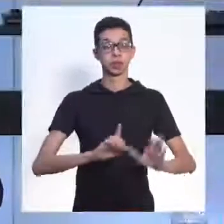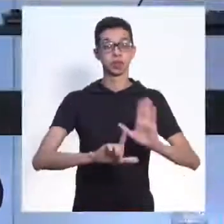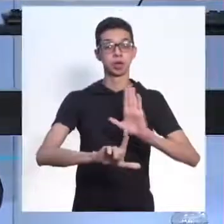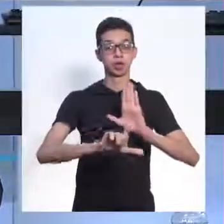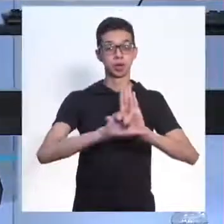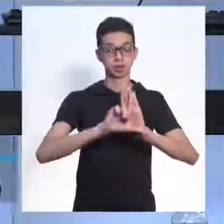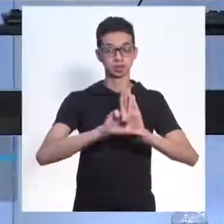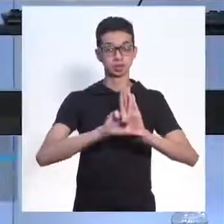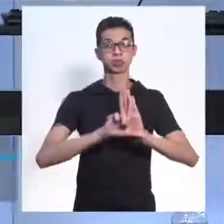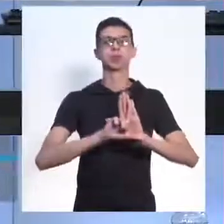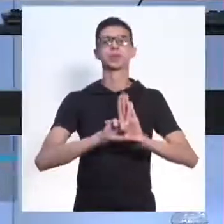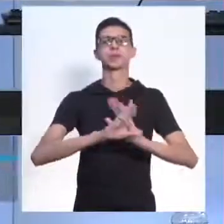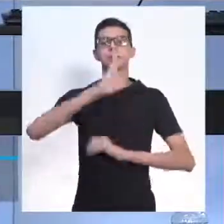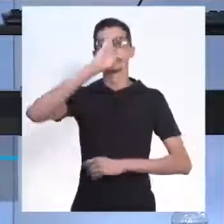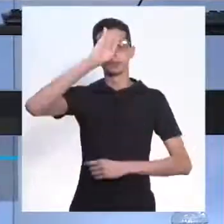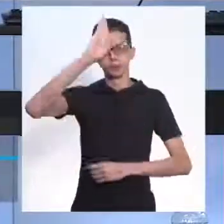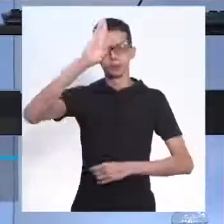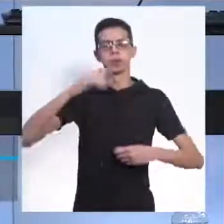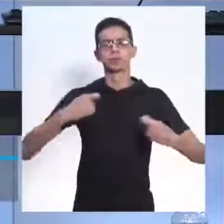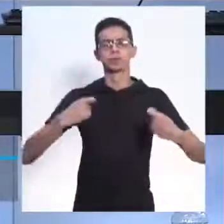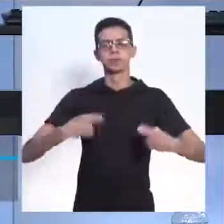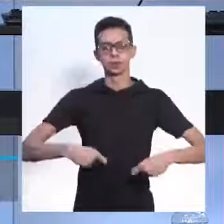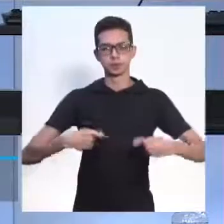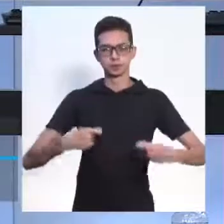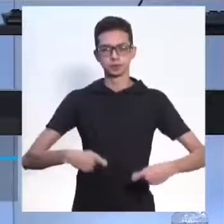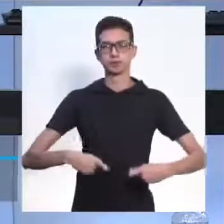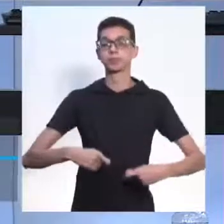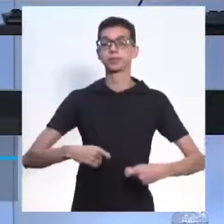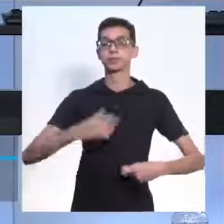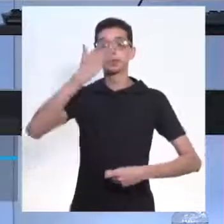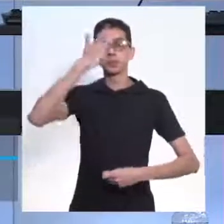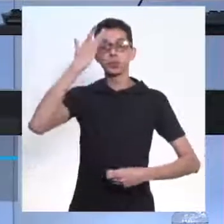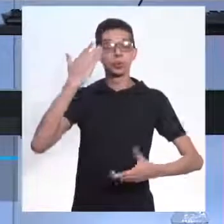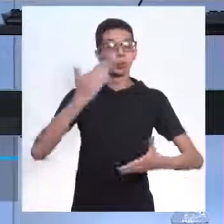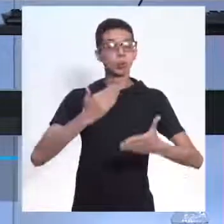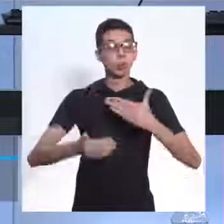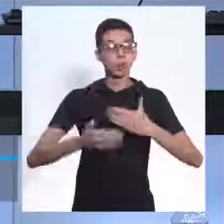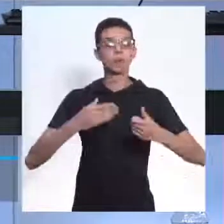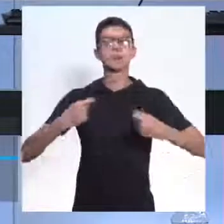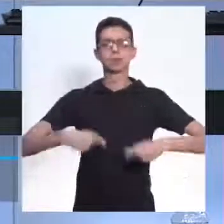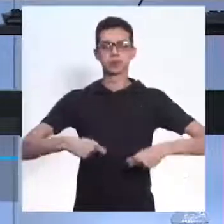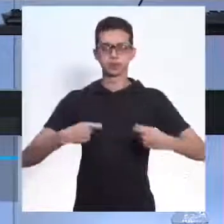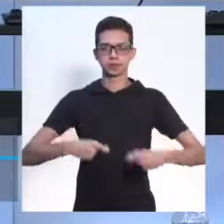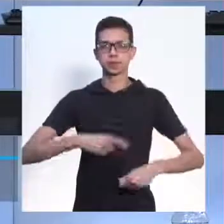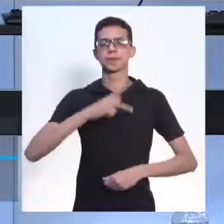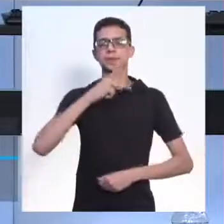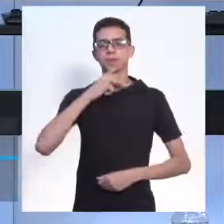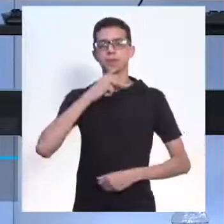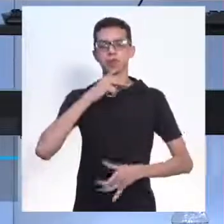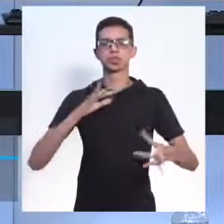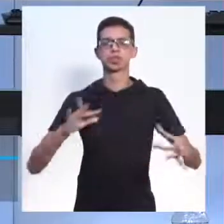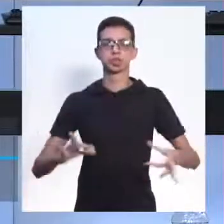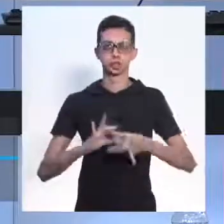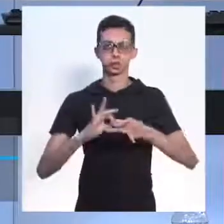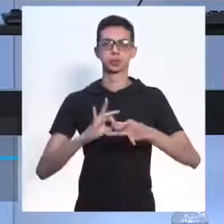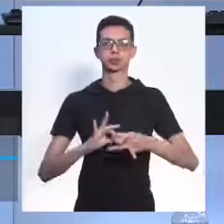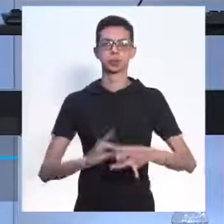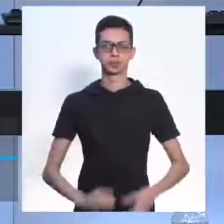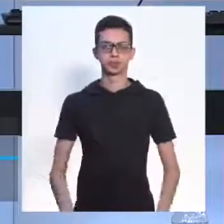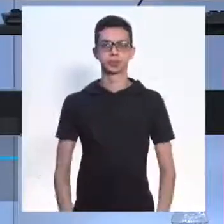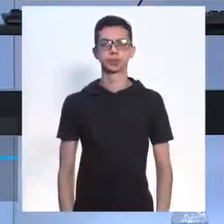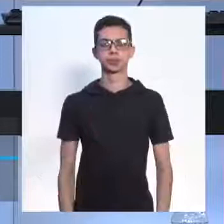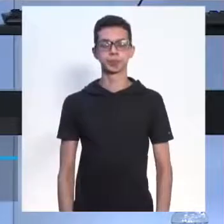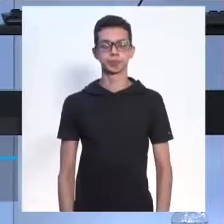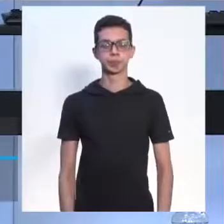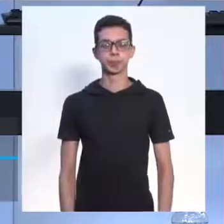legislação é fundamental que qualquer candidato esteja relacionado vinculado filiado a um determinado